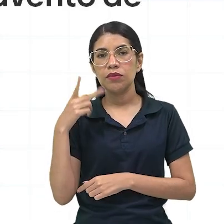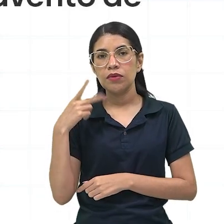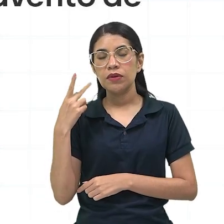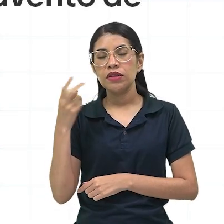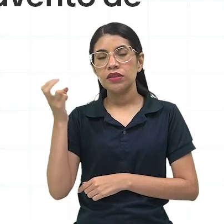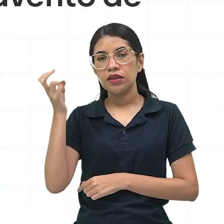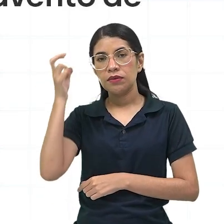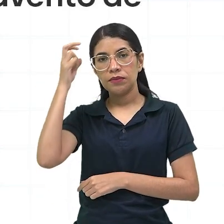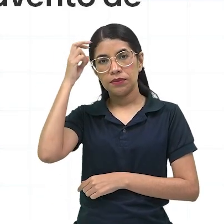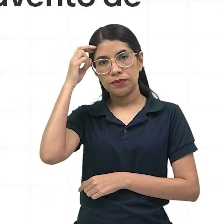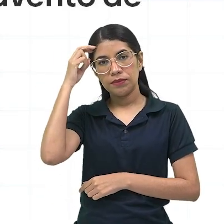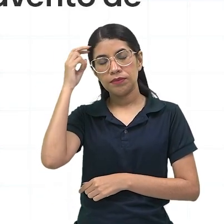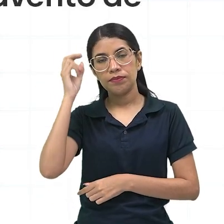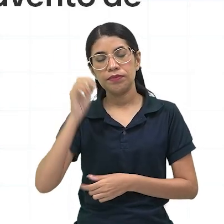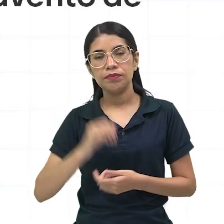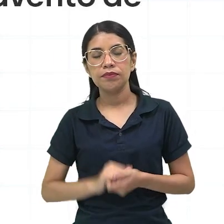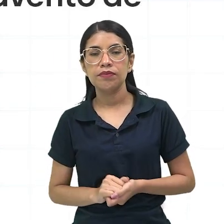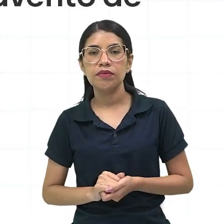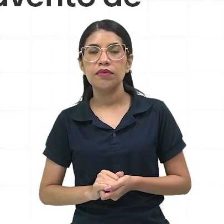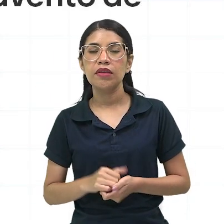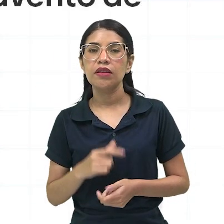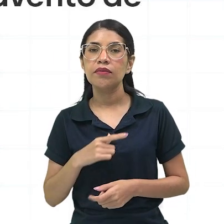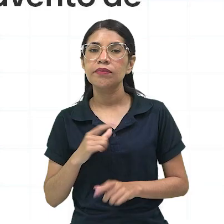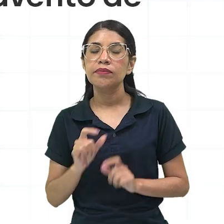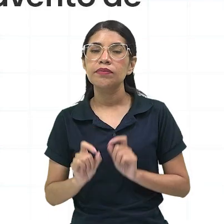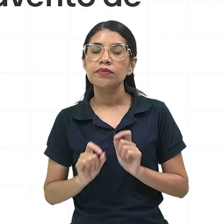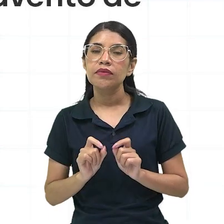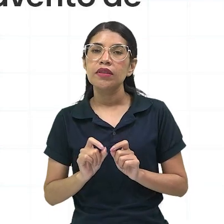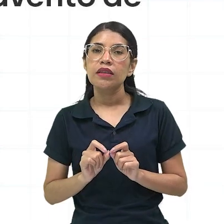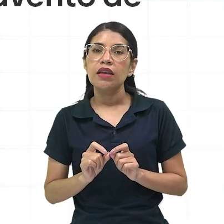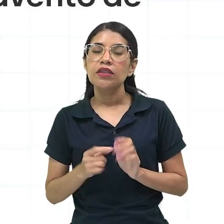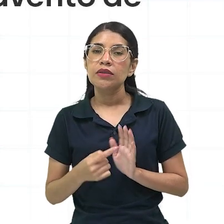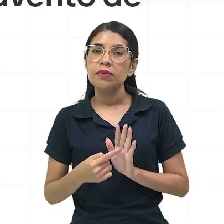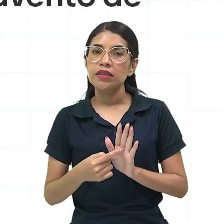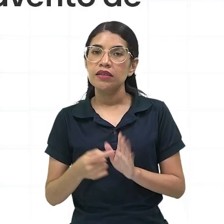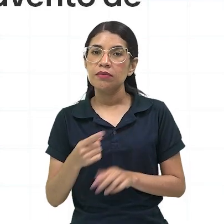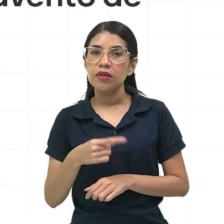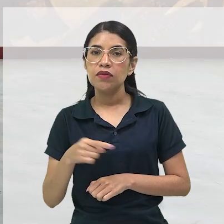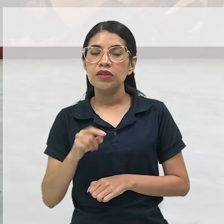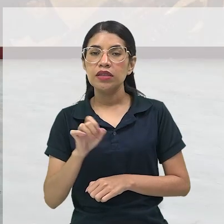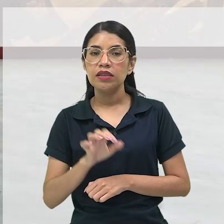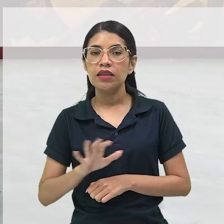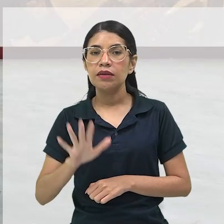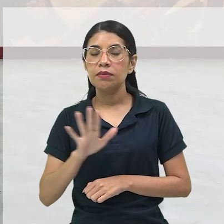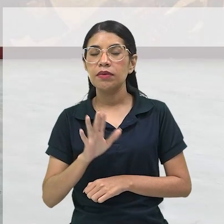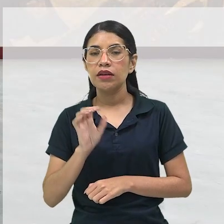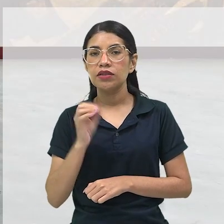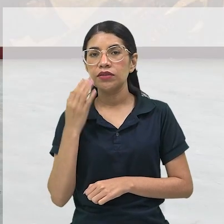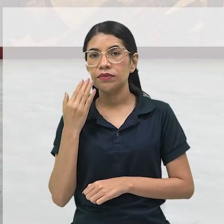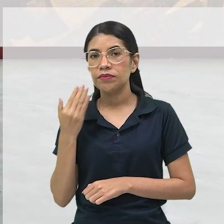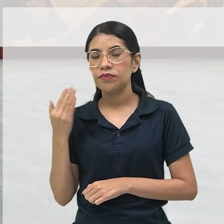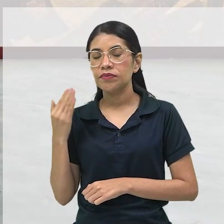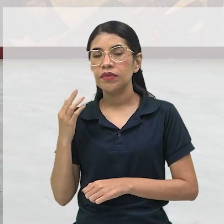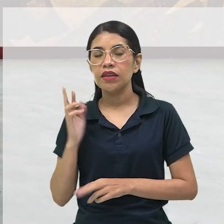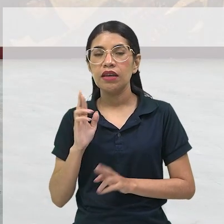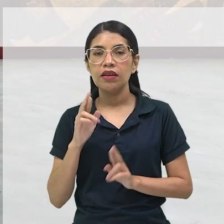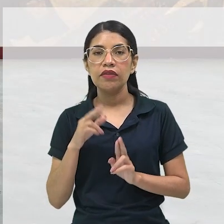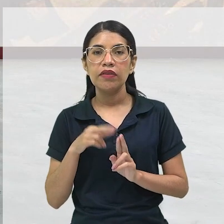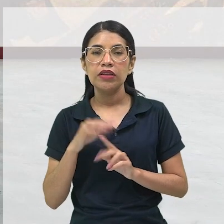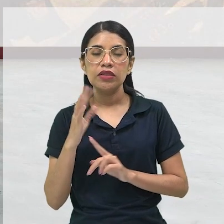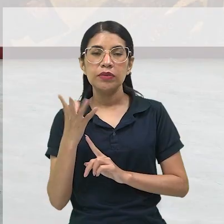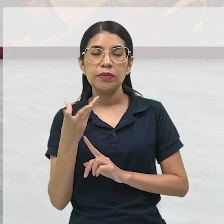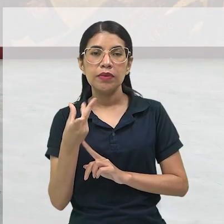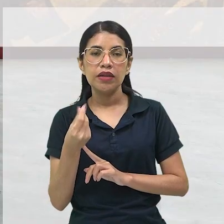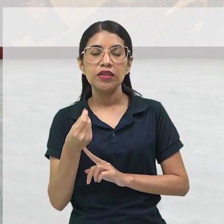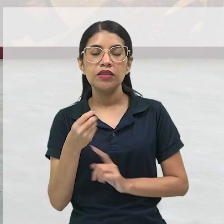questões culturais, né? Então a gente traz aqui para a nossa sala de aula a imagem de uma obra referência desse momento